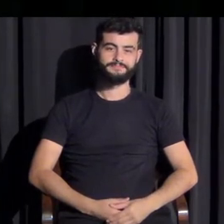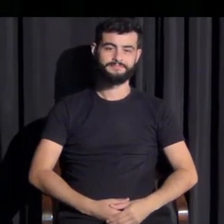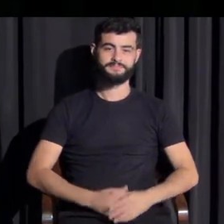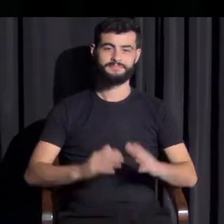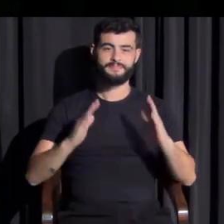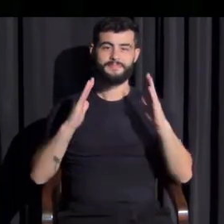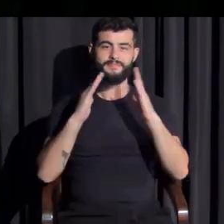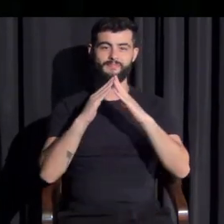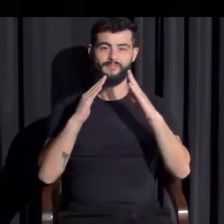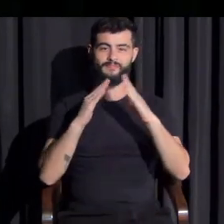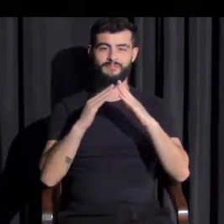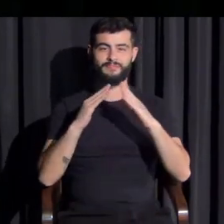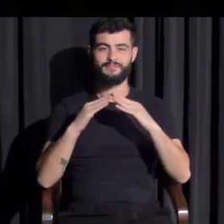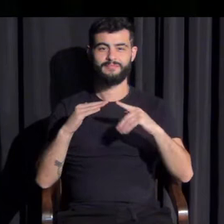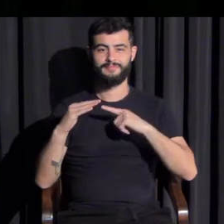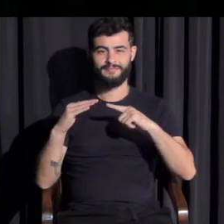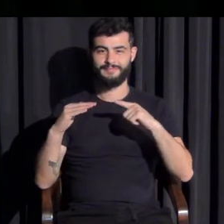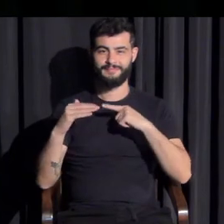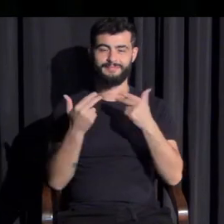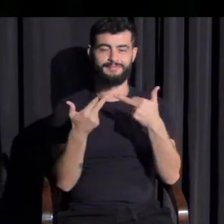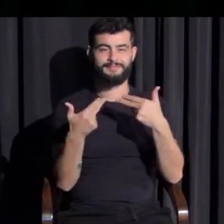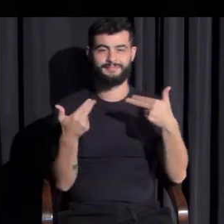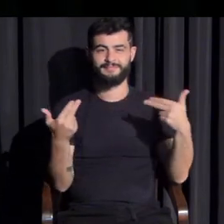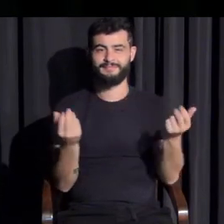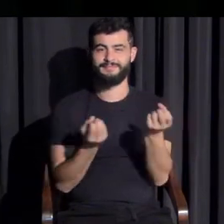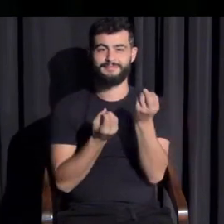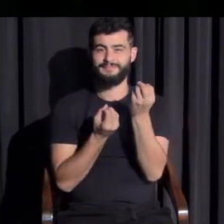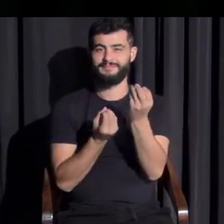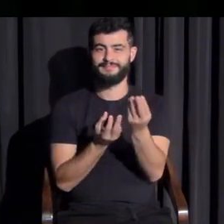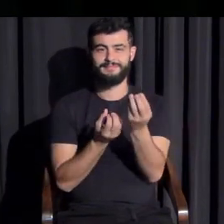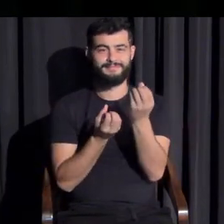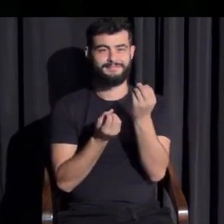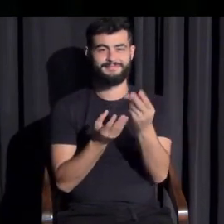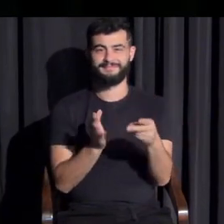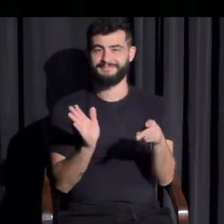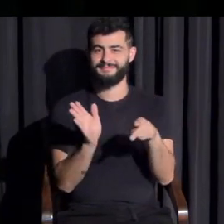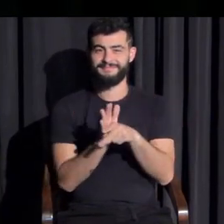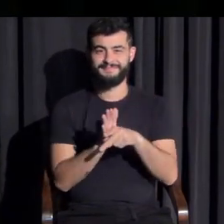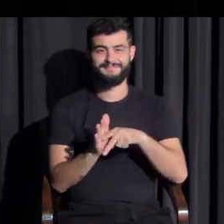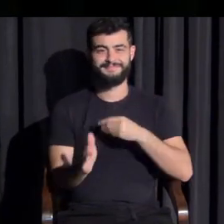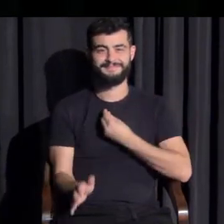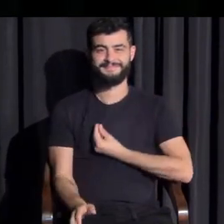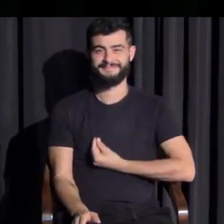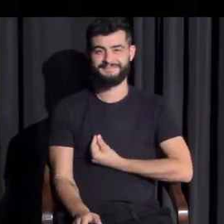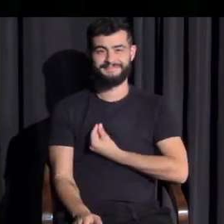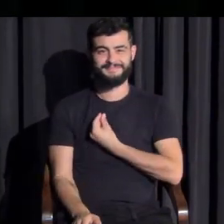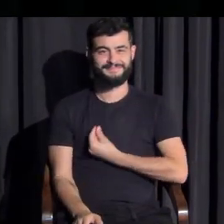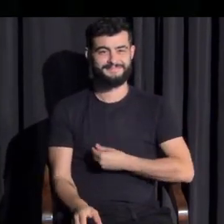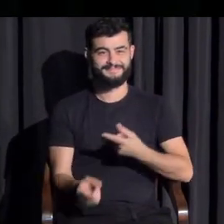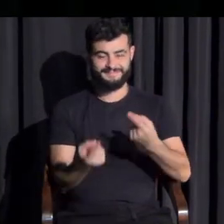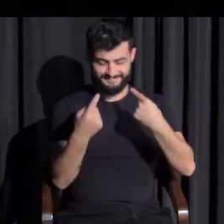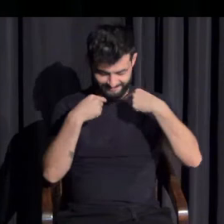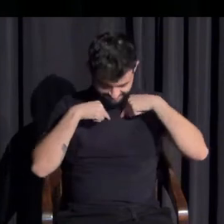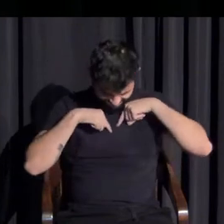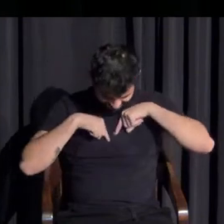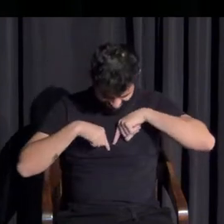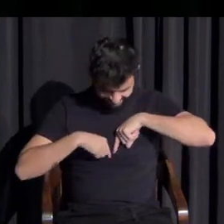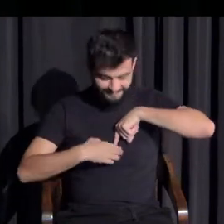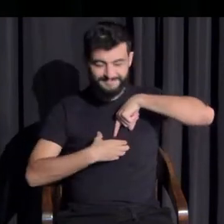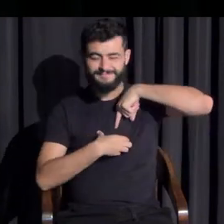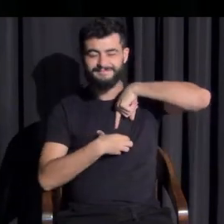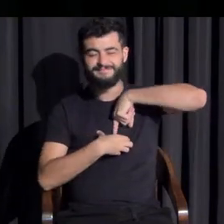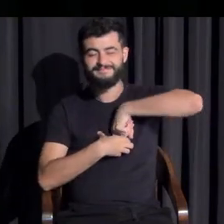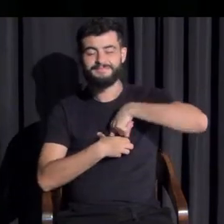longo de uma existência. Essa casa, como diz Bachelard, como nosso primeiro cosmo, como